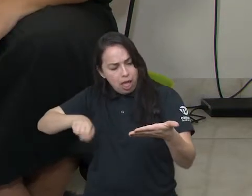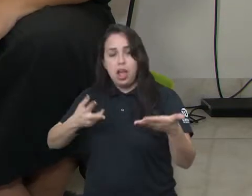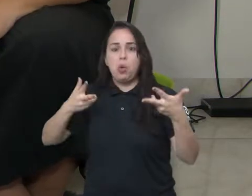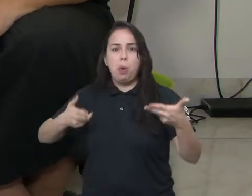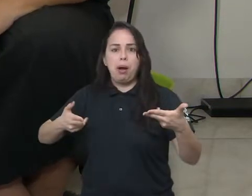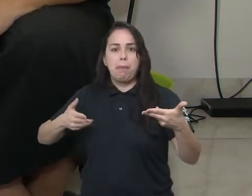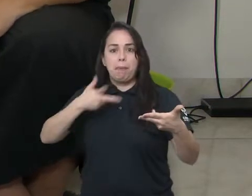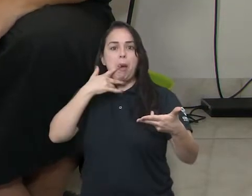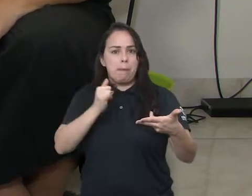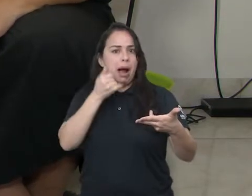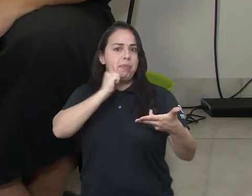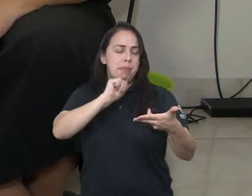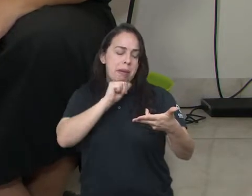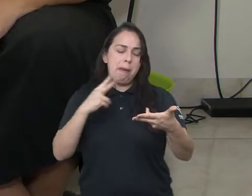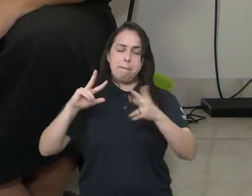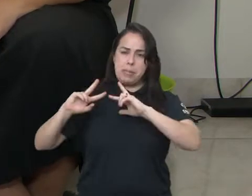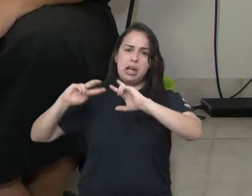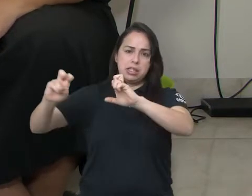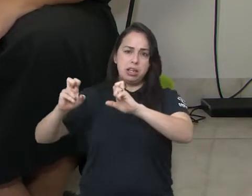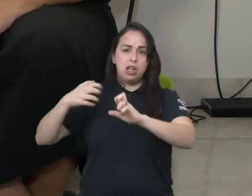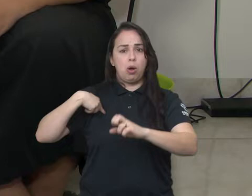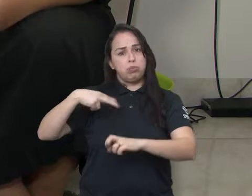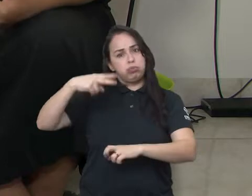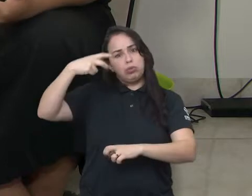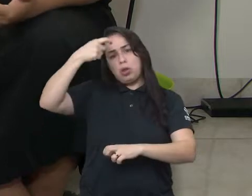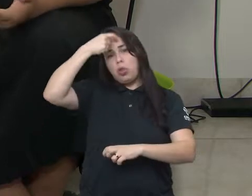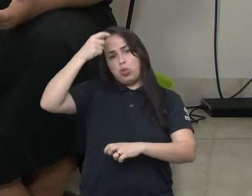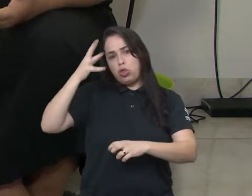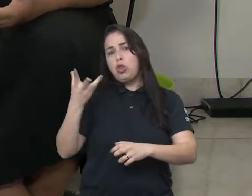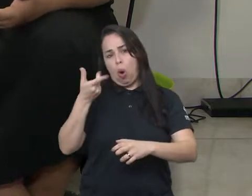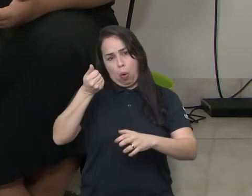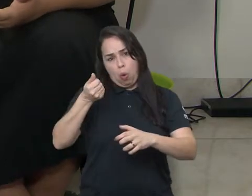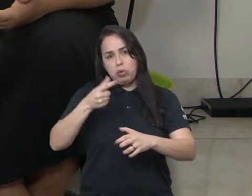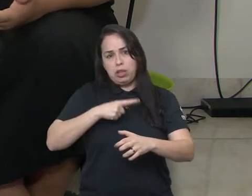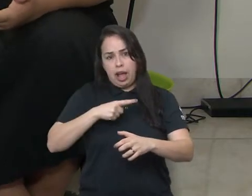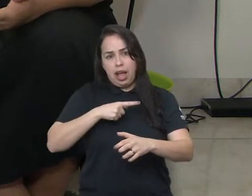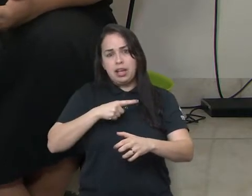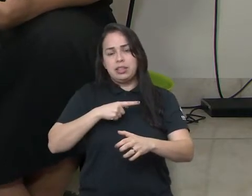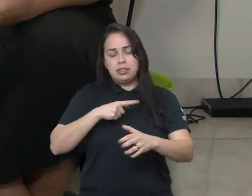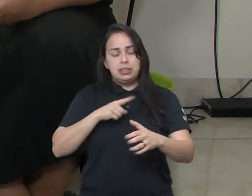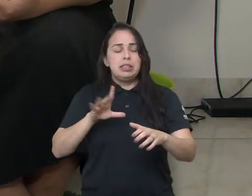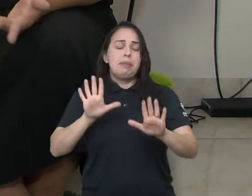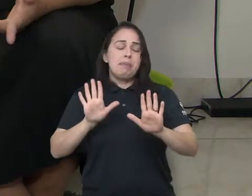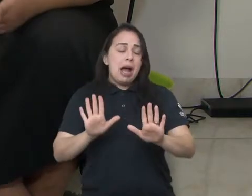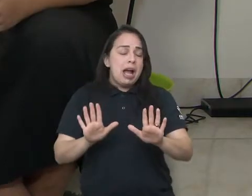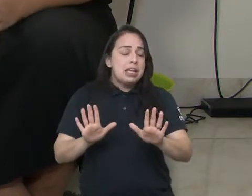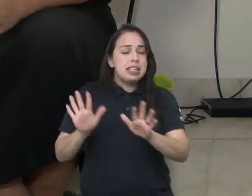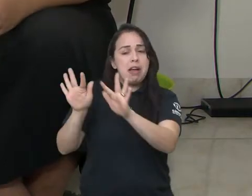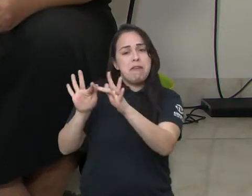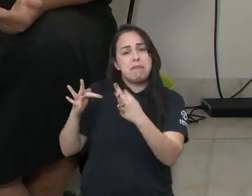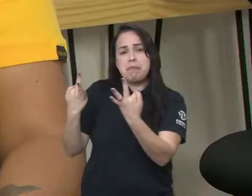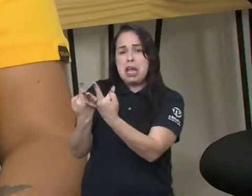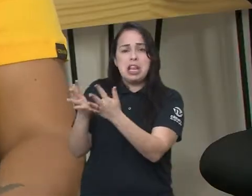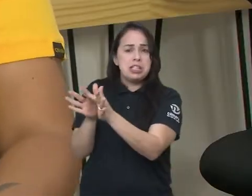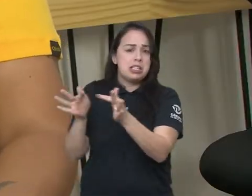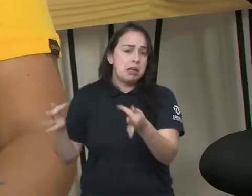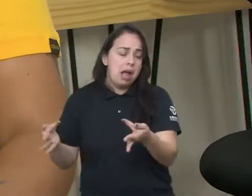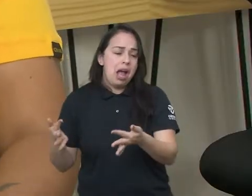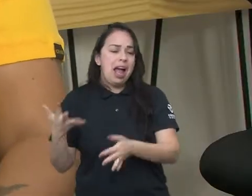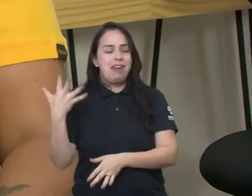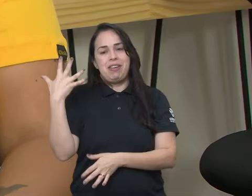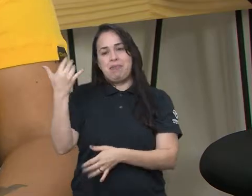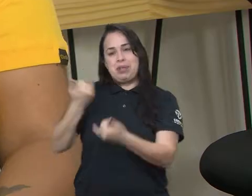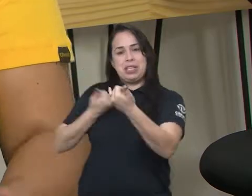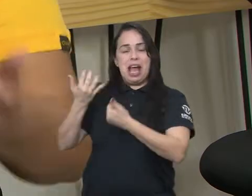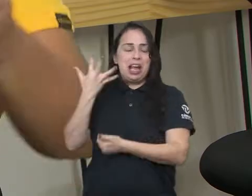reproduzia. Aí meus pais sempre perceberam que eu tinha mais talento do que o normal da minha idade. Mas é aquela coisa, né, de família simples,